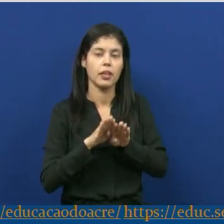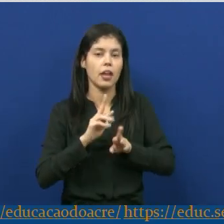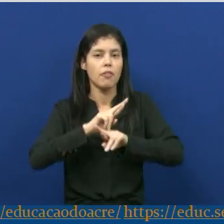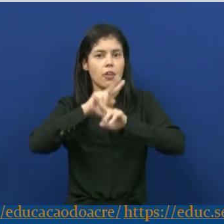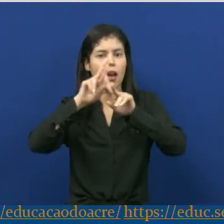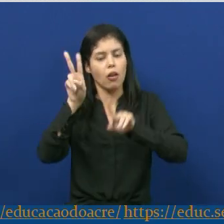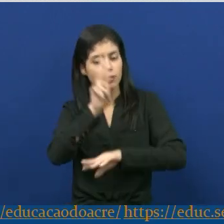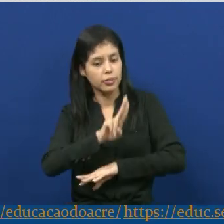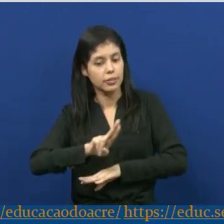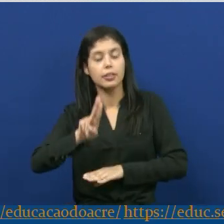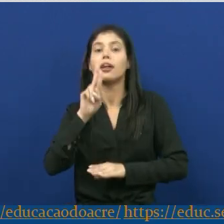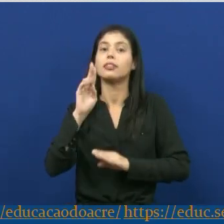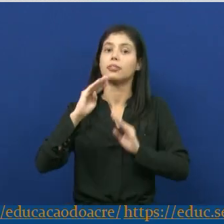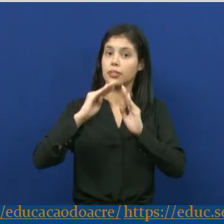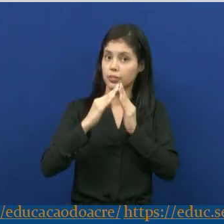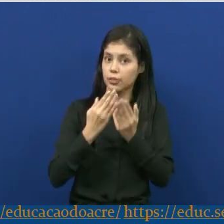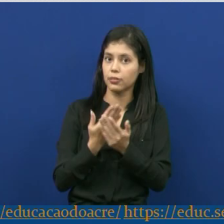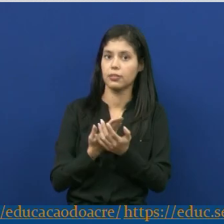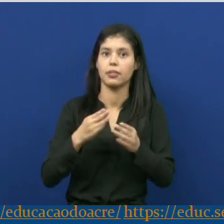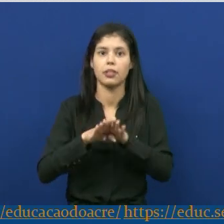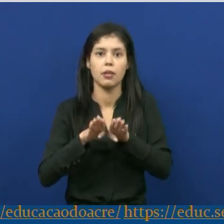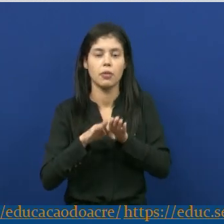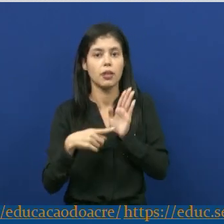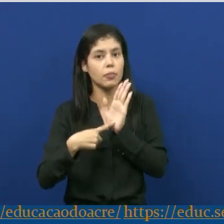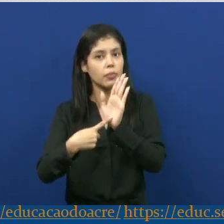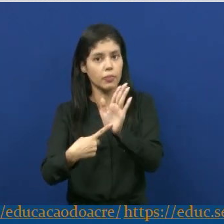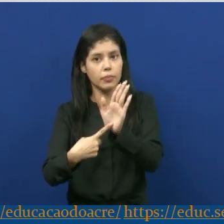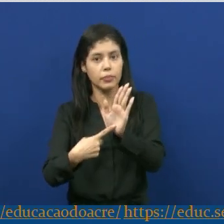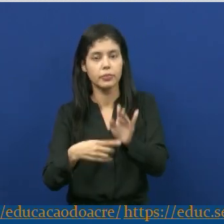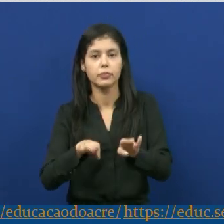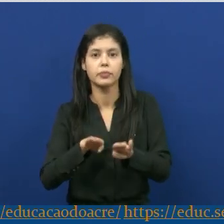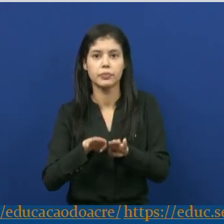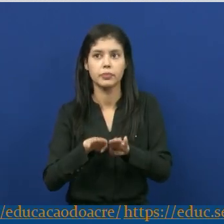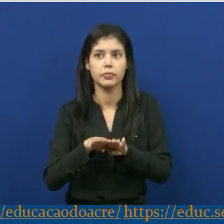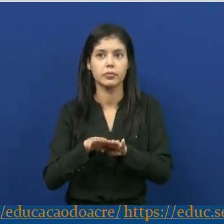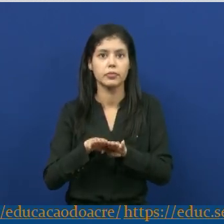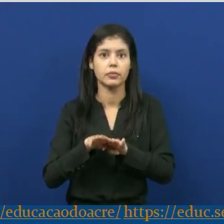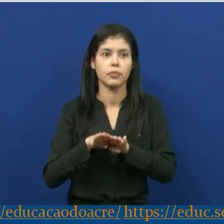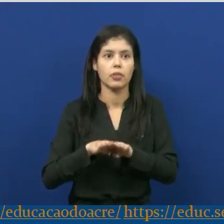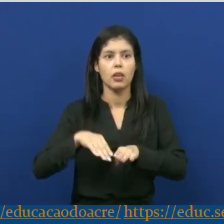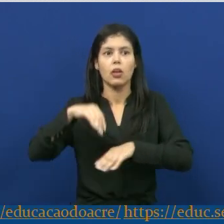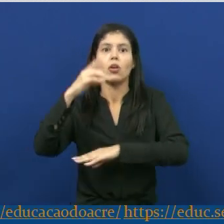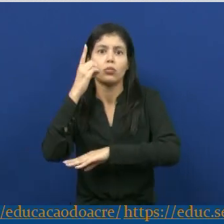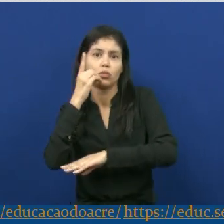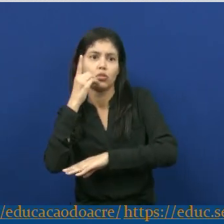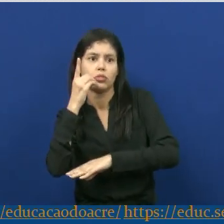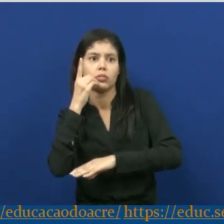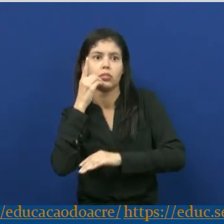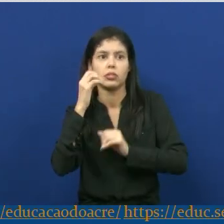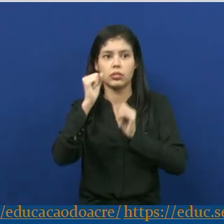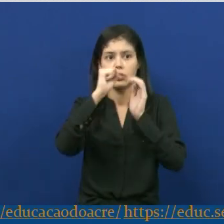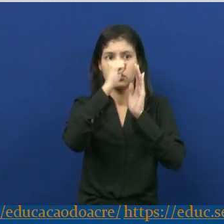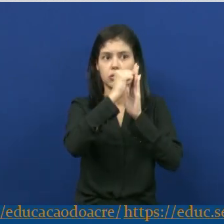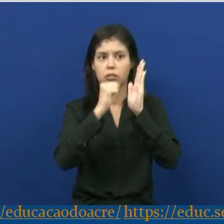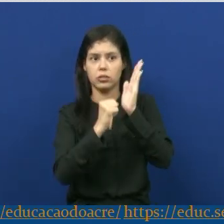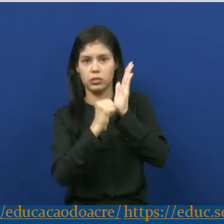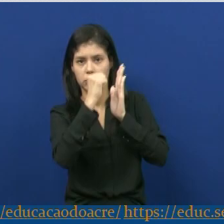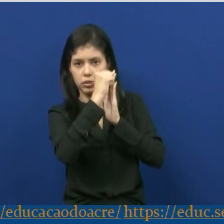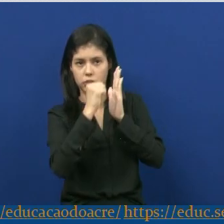é muito usado nas escolas e também na representação de designação de séculos e datas